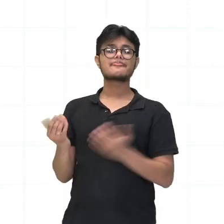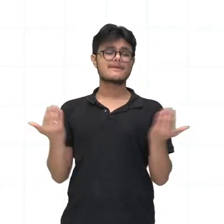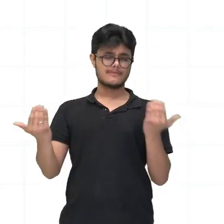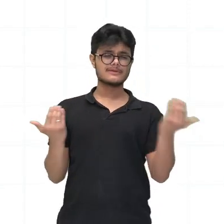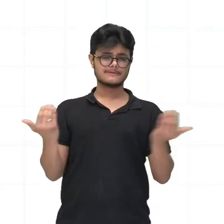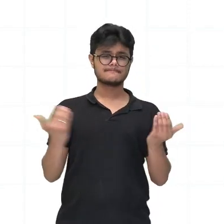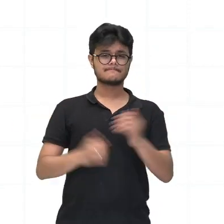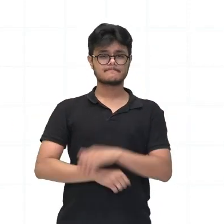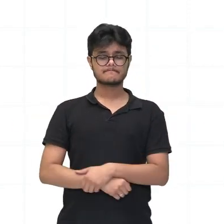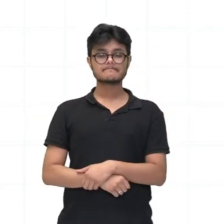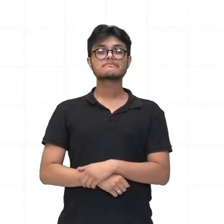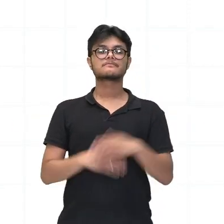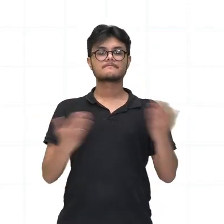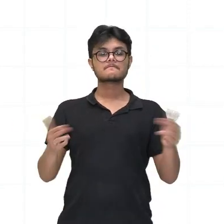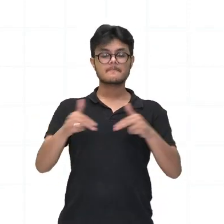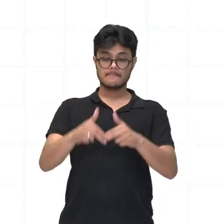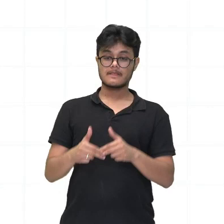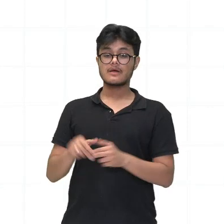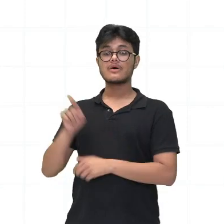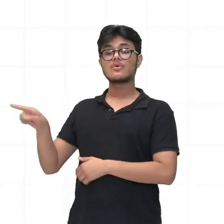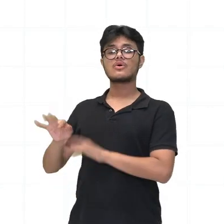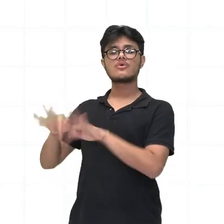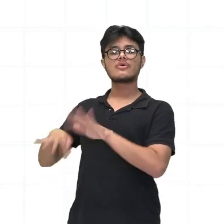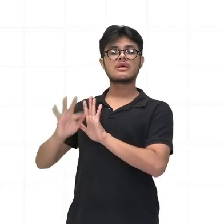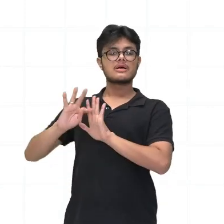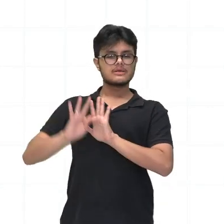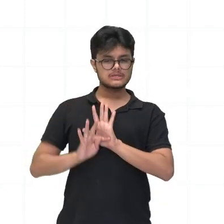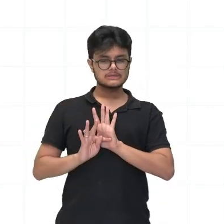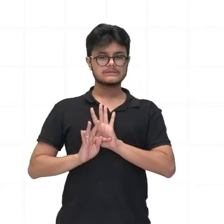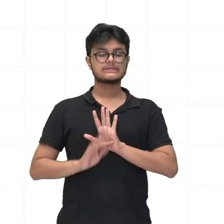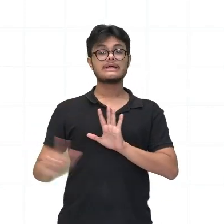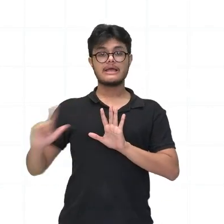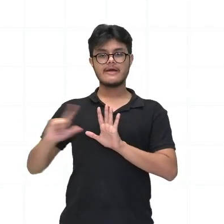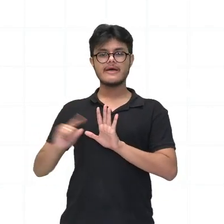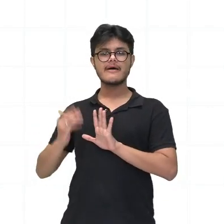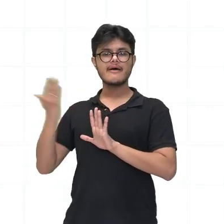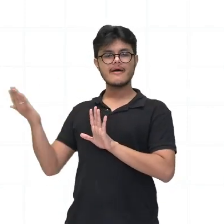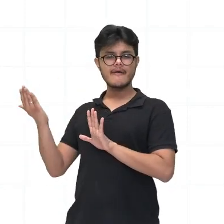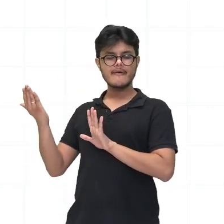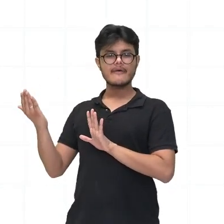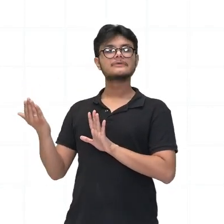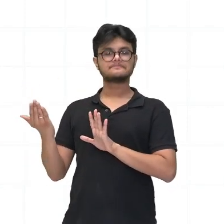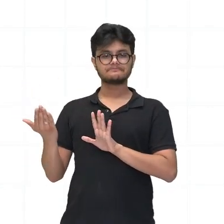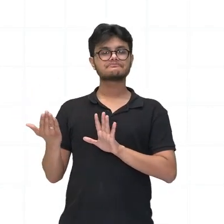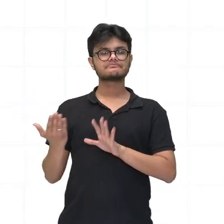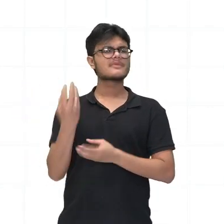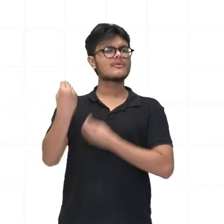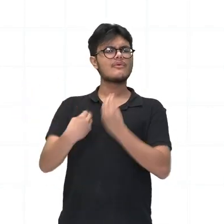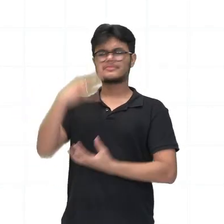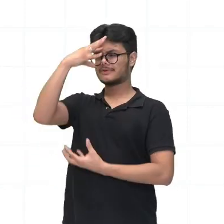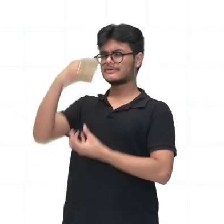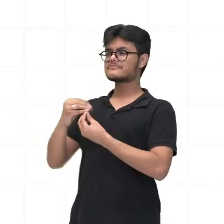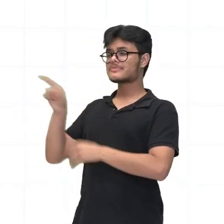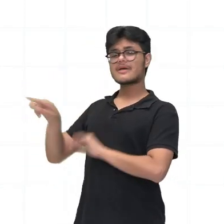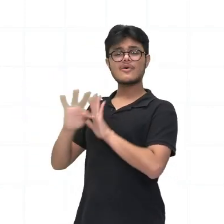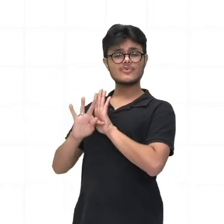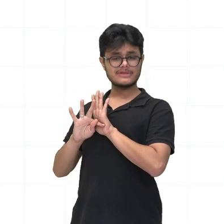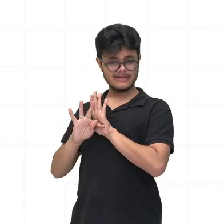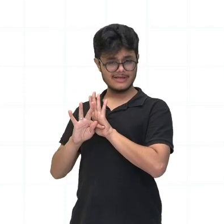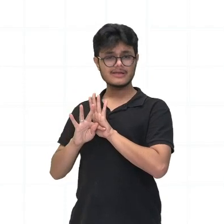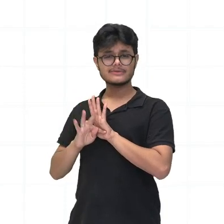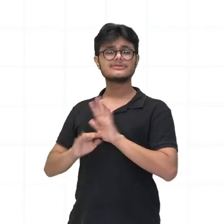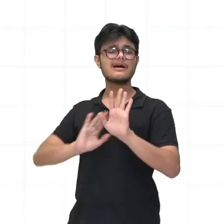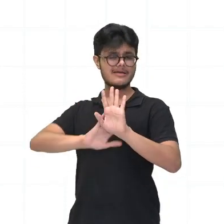correto? Então, ao finalizar novamente toda essa nossa interpretação e análise das figuras